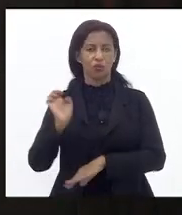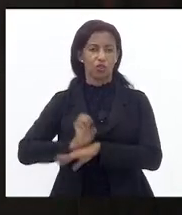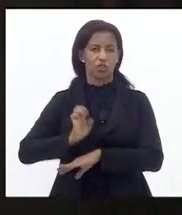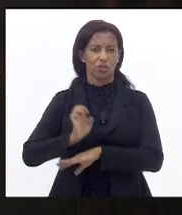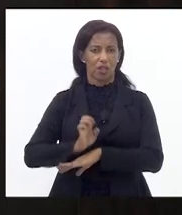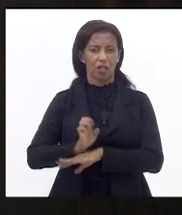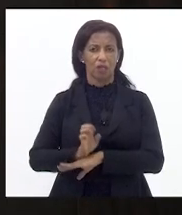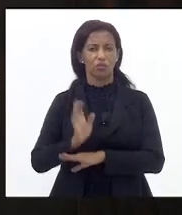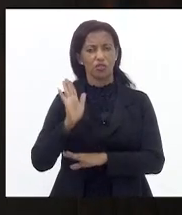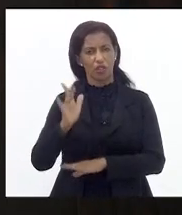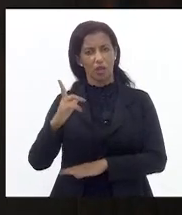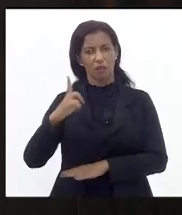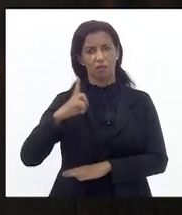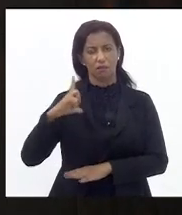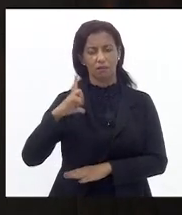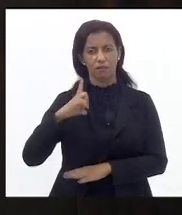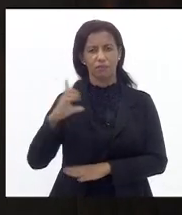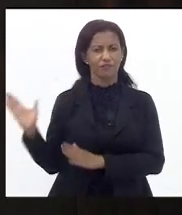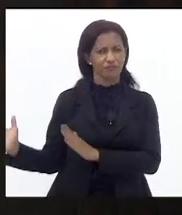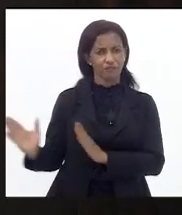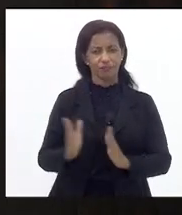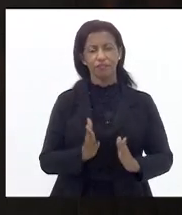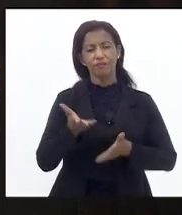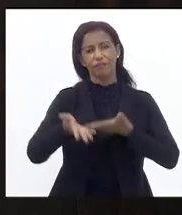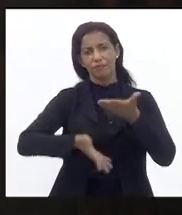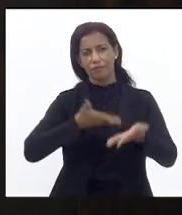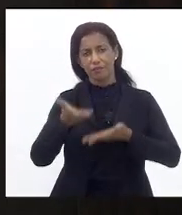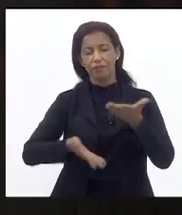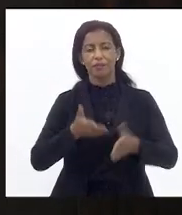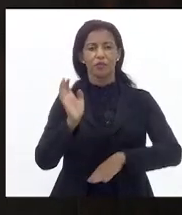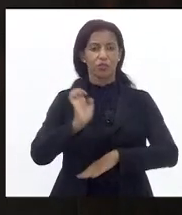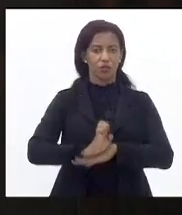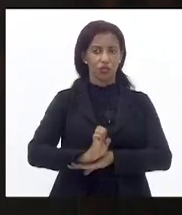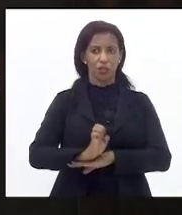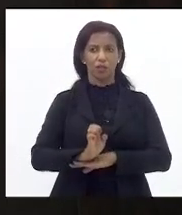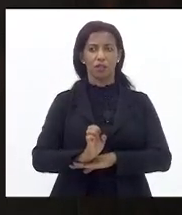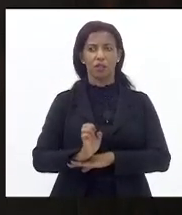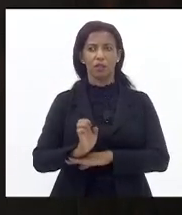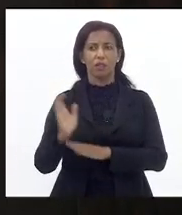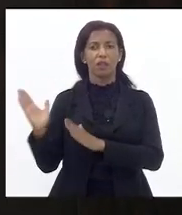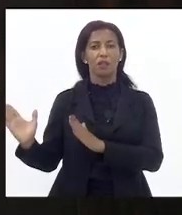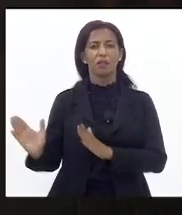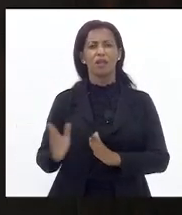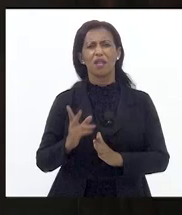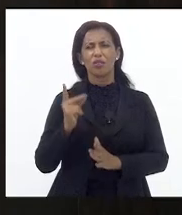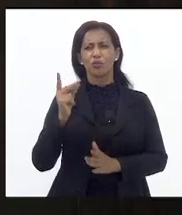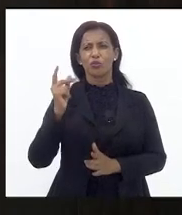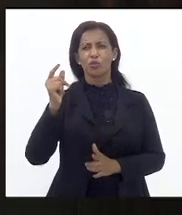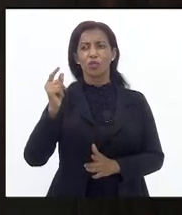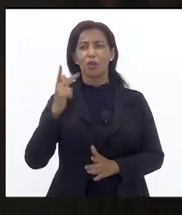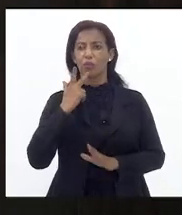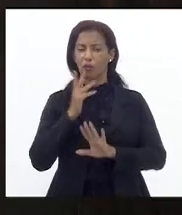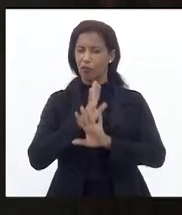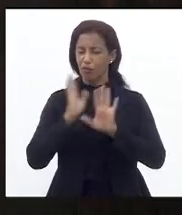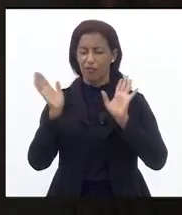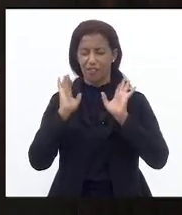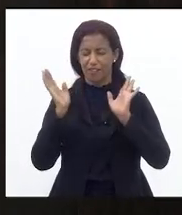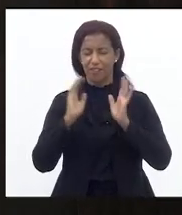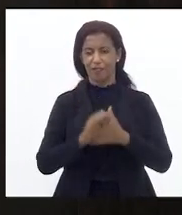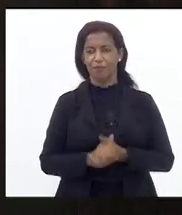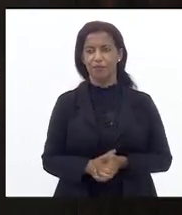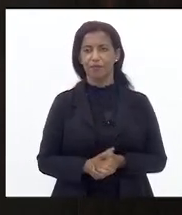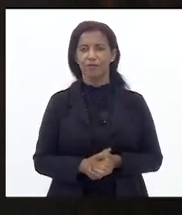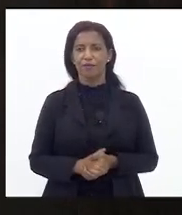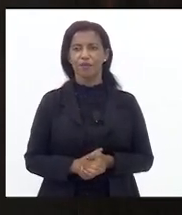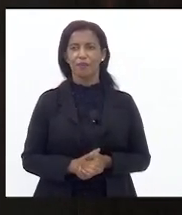estado do Rio de Janeiro e já teve que vem servindo o Estado do Rio de Janeiro desde os tempos de não vou dizer